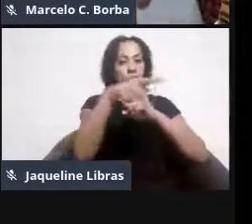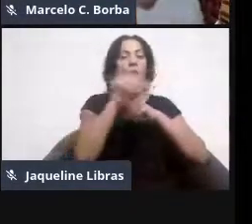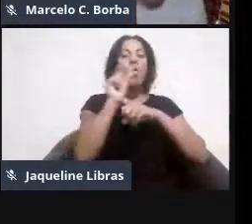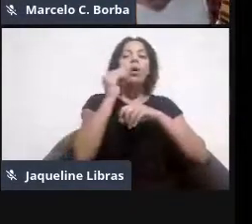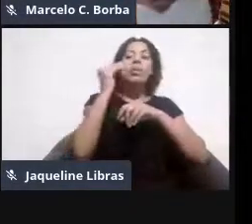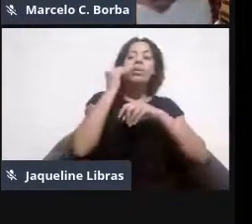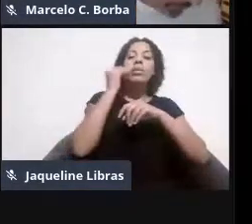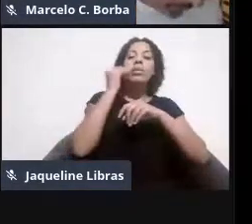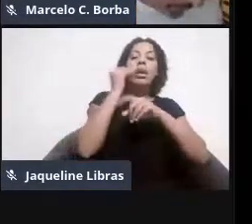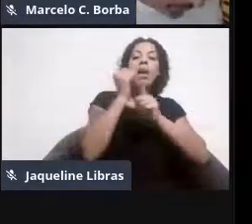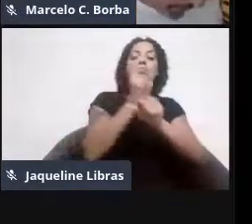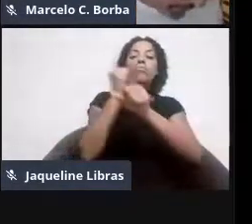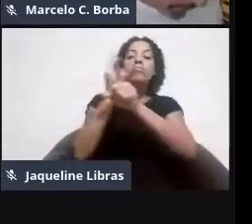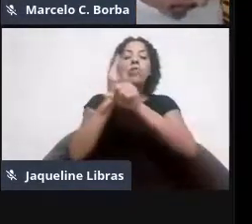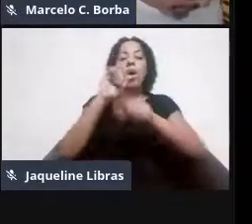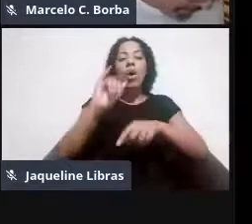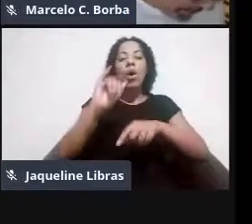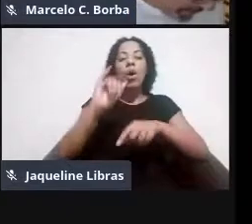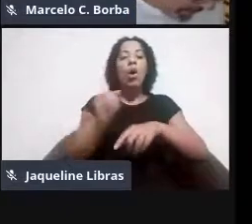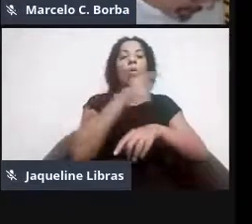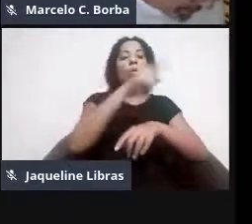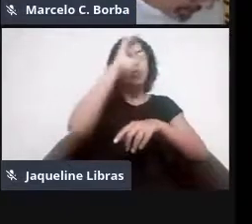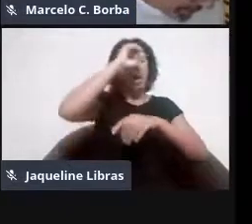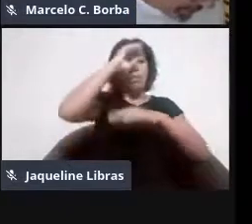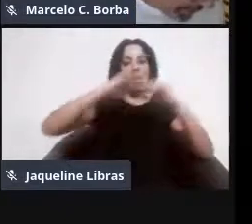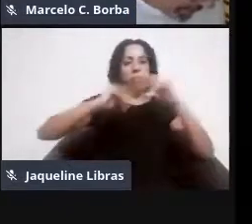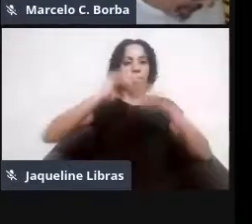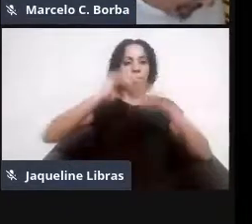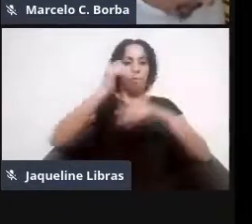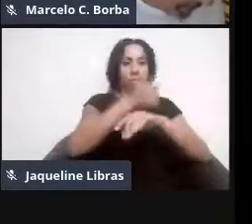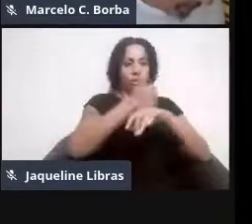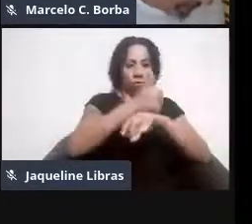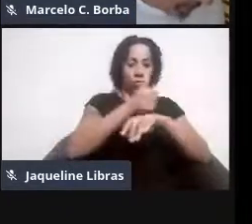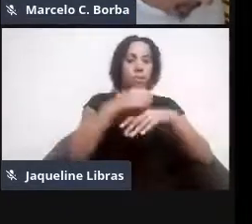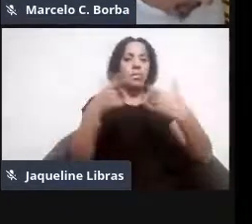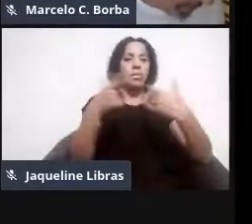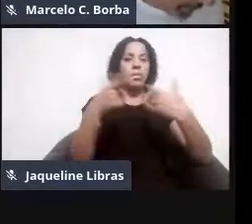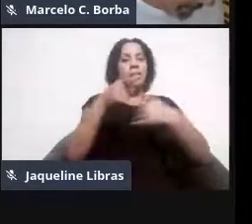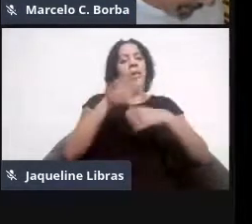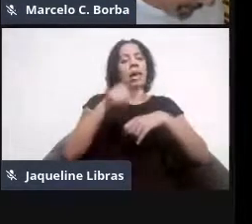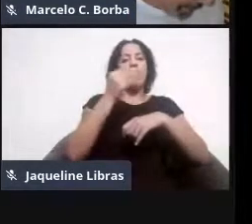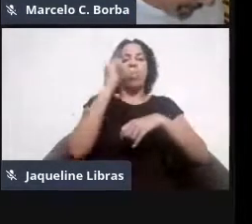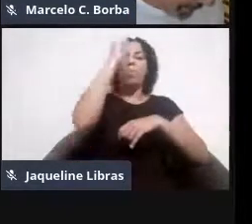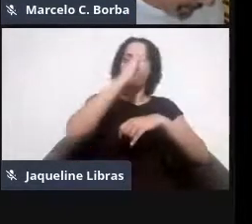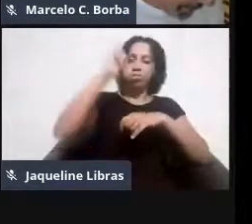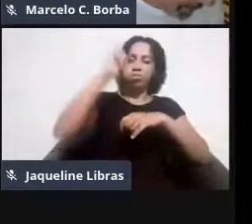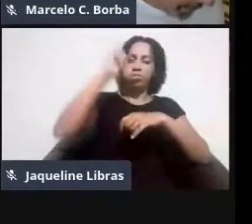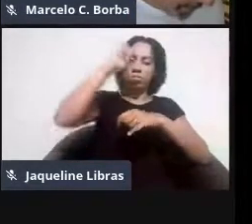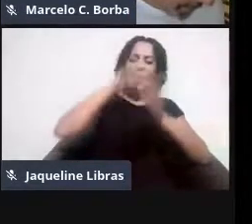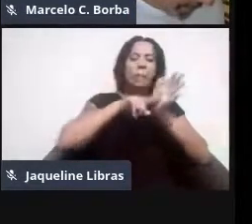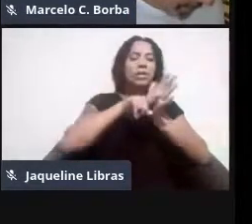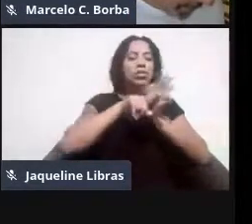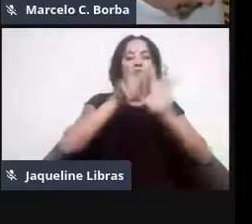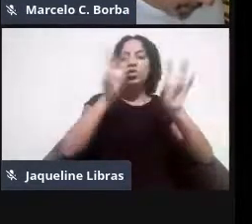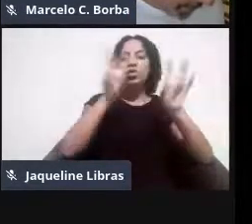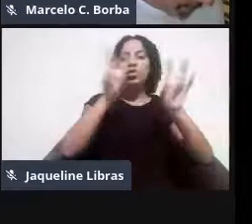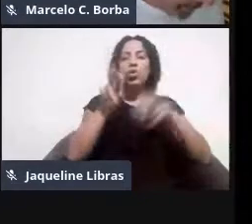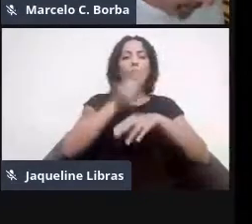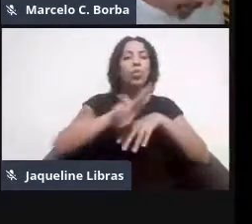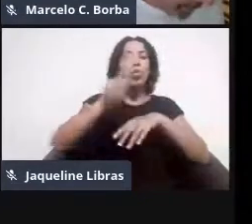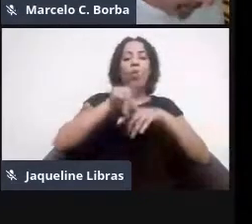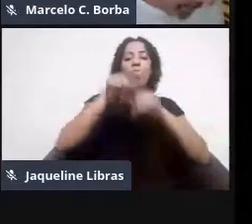oportunidades de aprendizagem profissional. Então, é muito antiga, né, a pesquisa sobre o uso de vídeos,